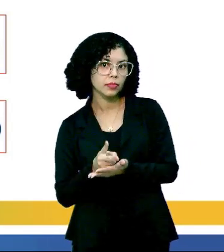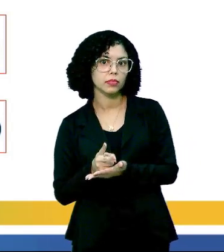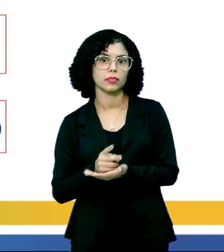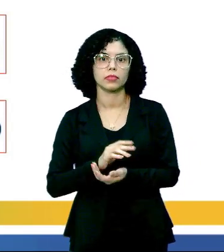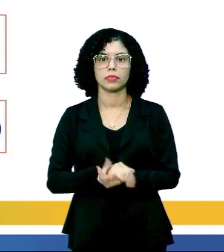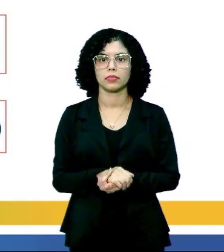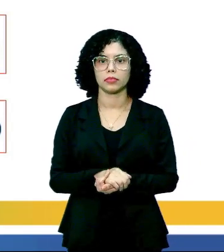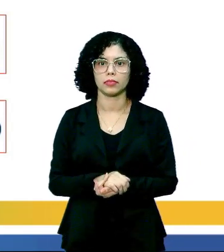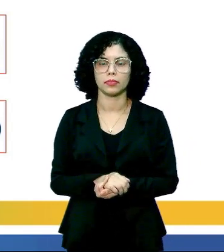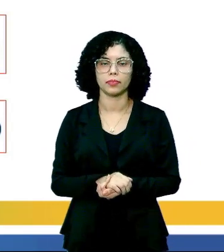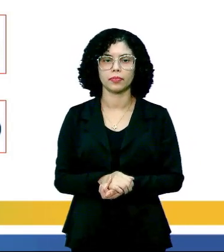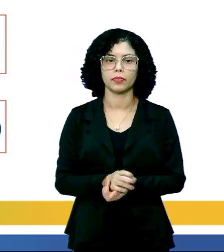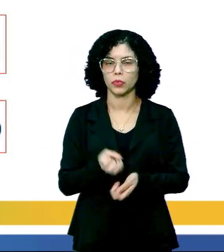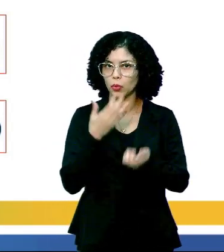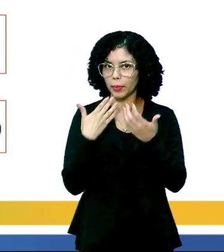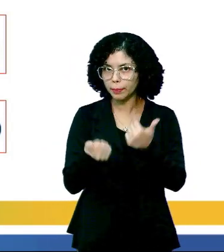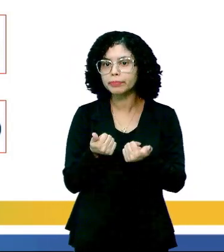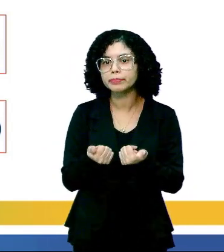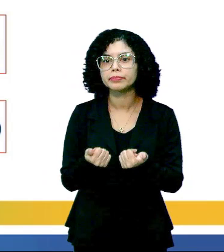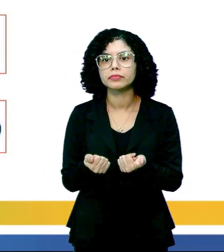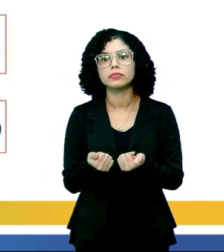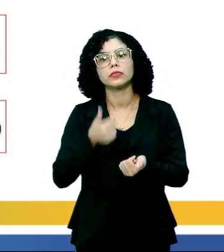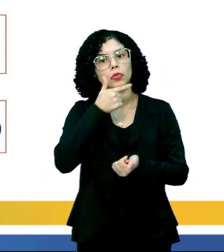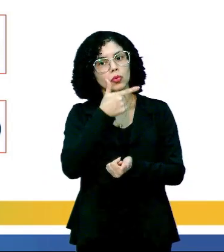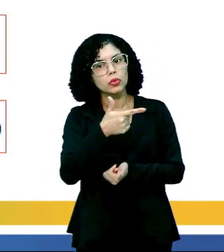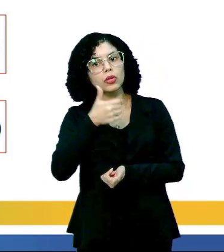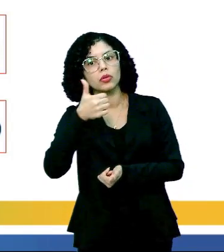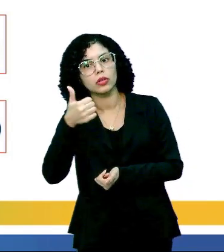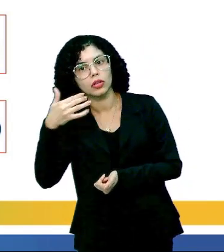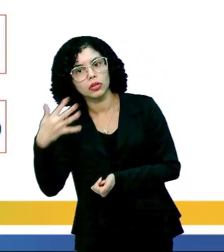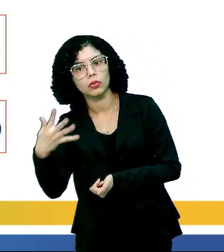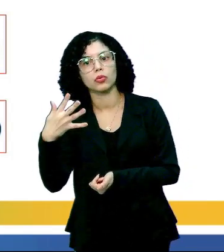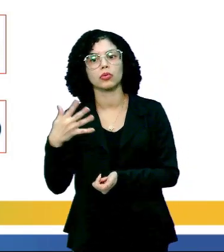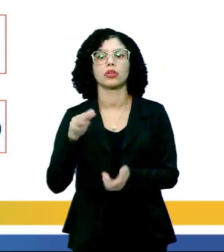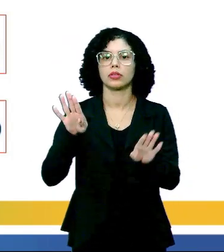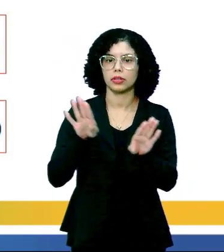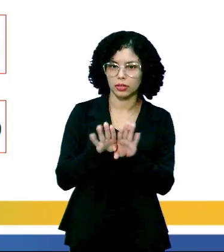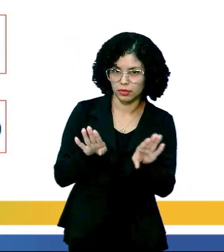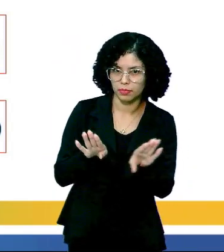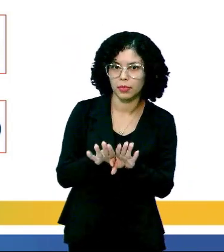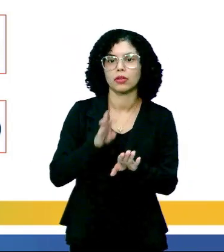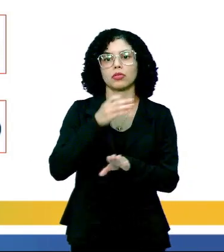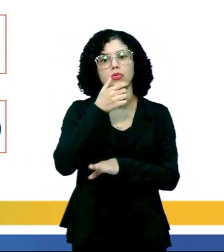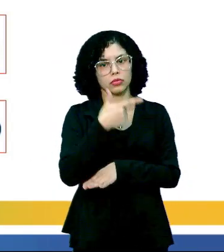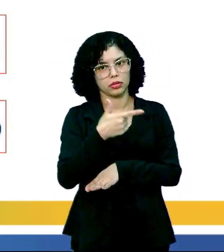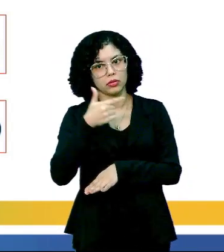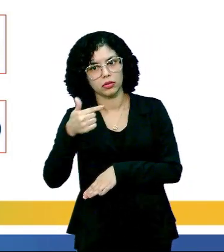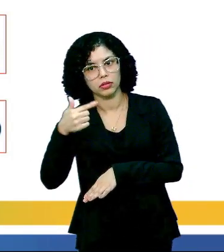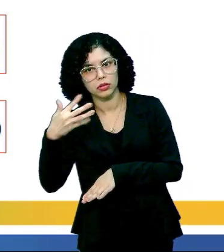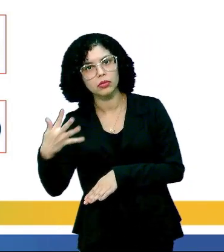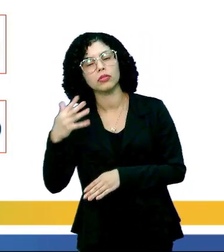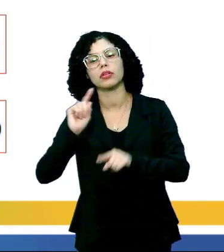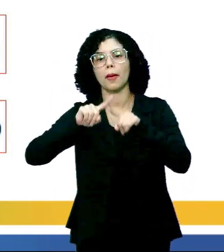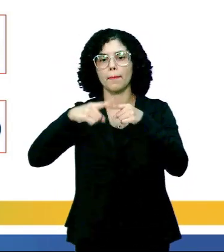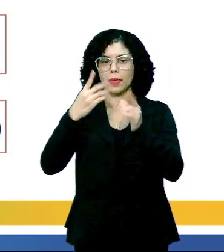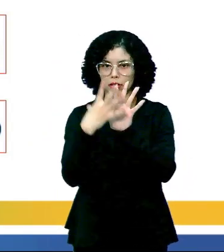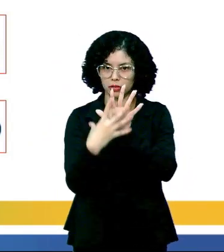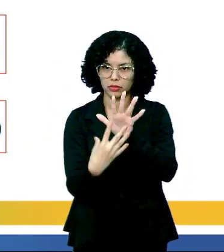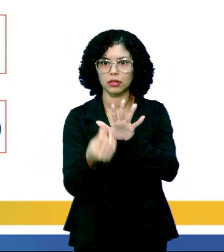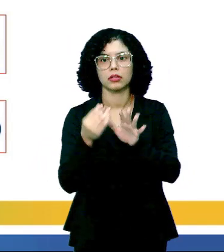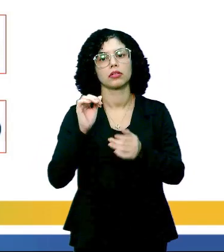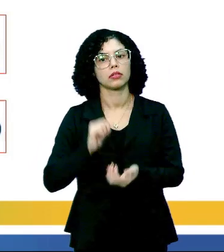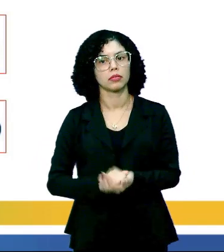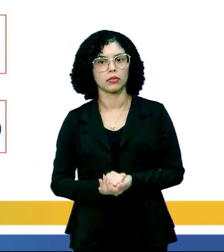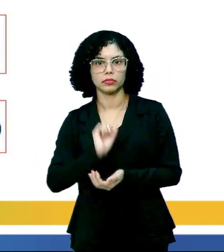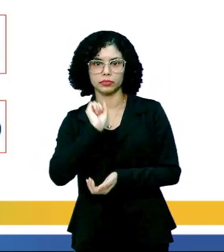e com o polônio. Então, o bismuto 214 e o polônio também 214, mas emitem uma